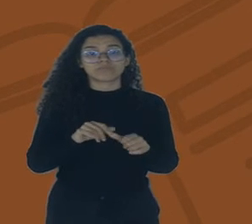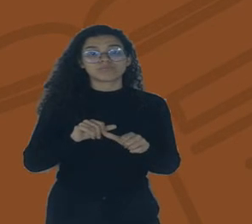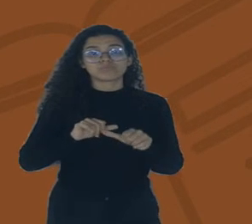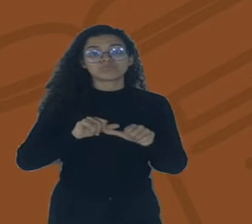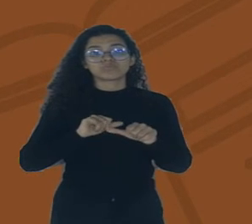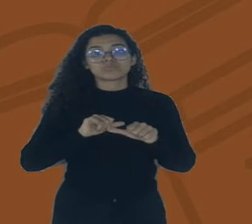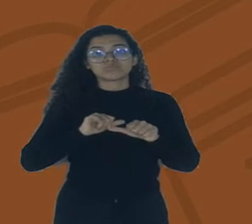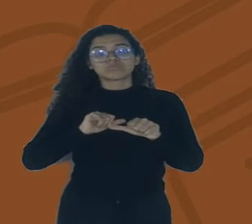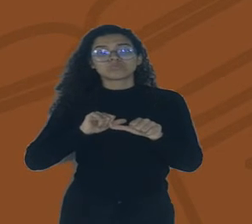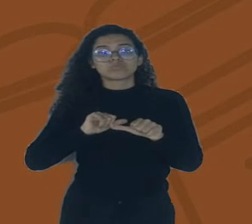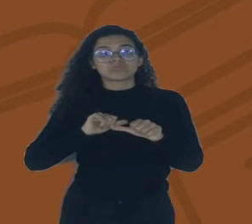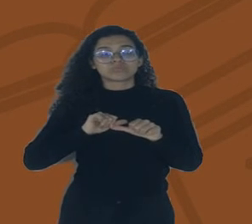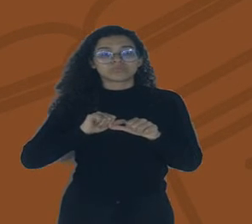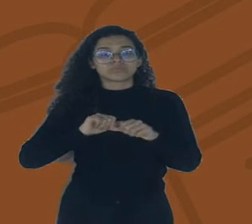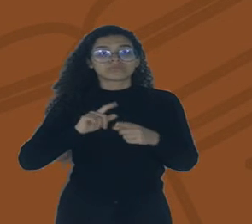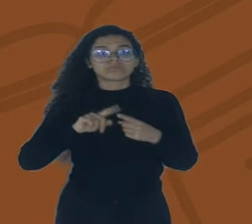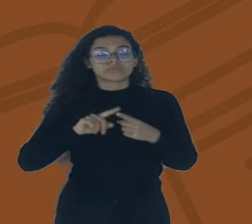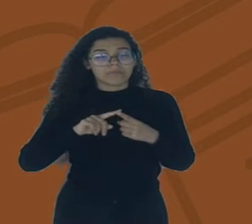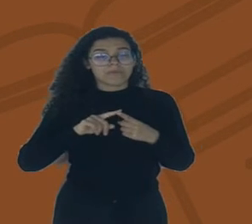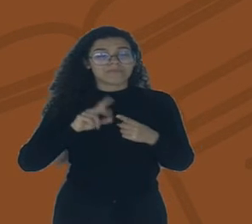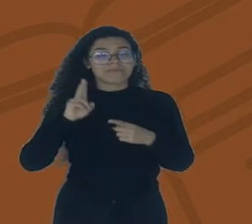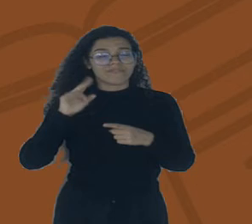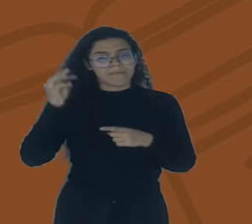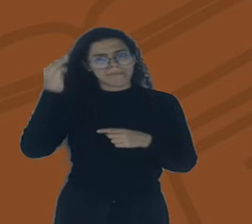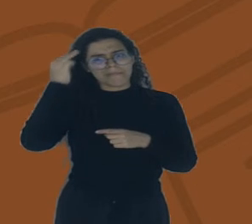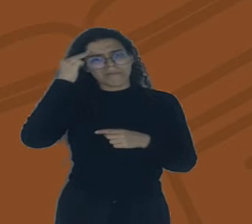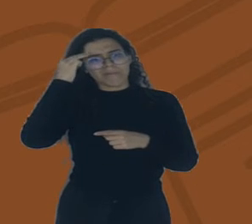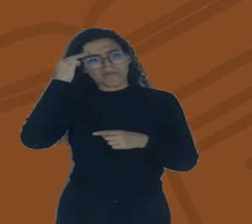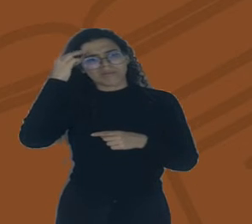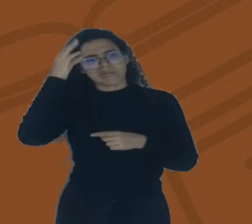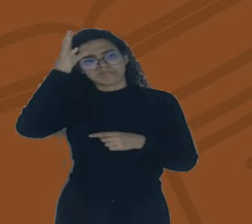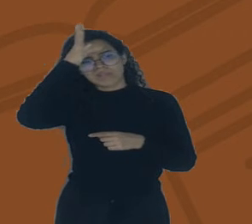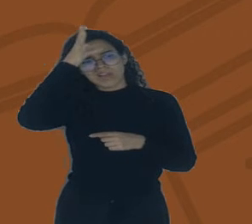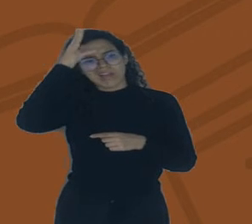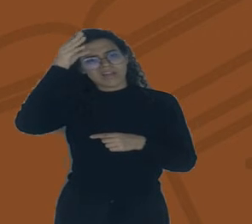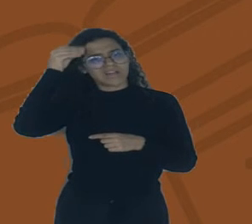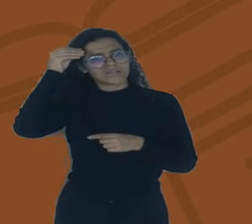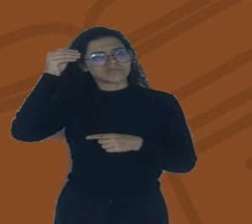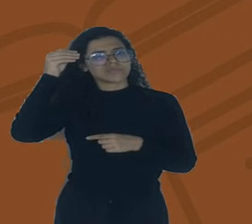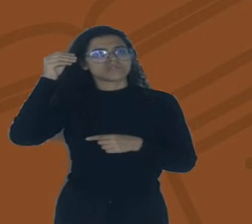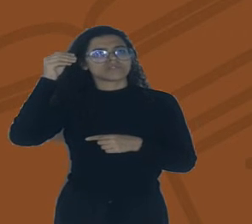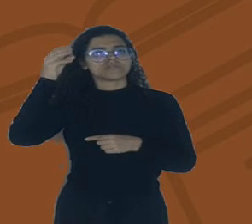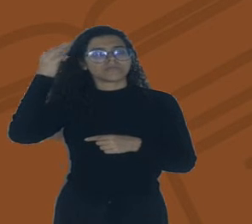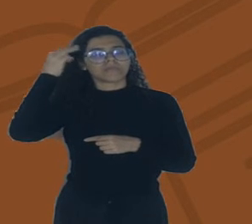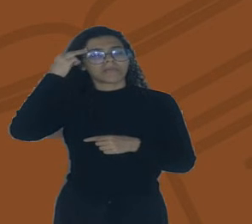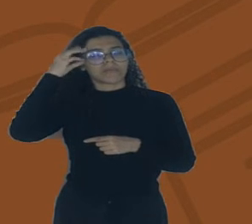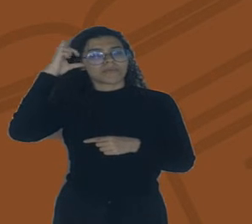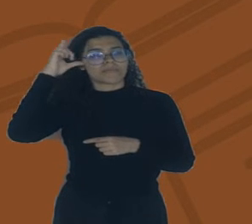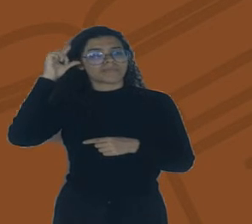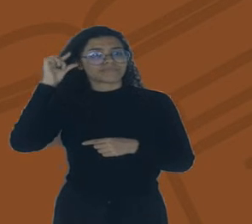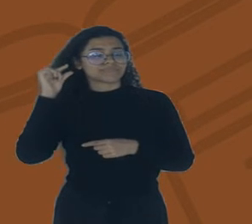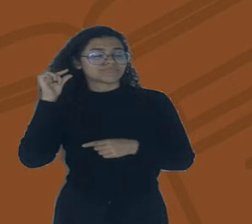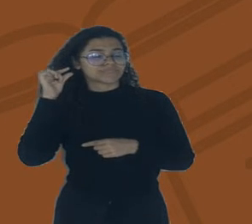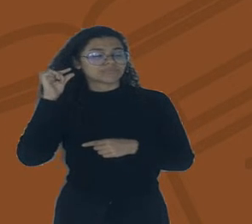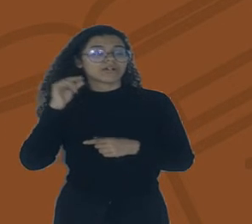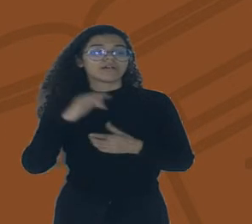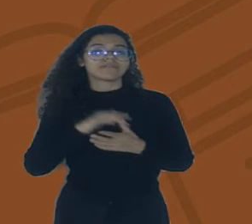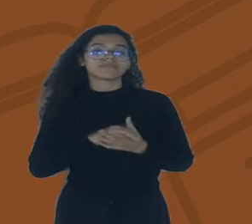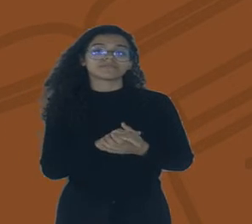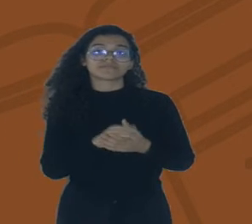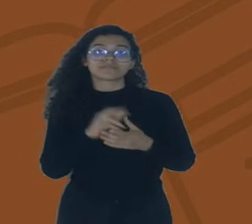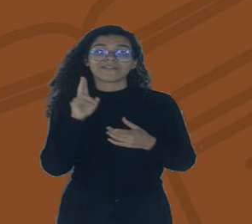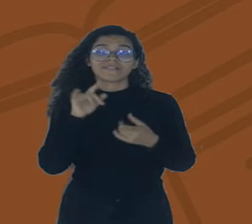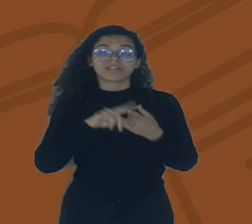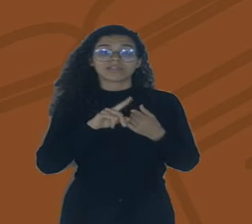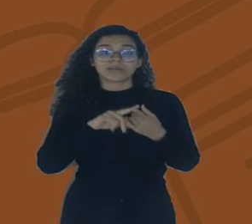promover, né, esse comprometimento da memória, que é a estrutura responsável é o nosso cérebro, promove também